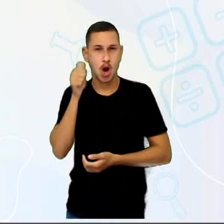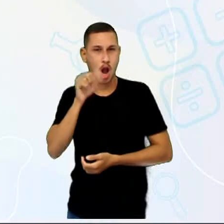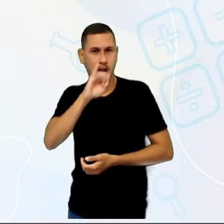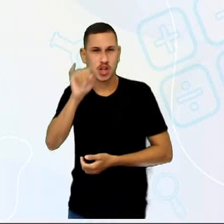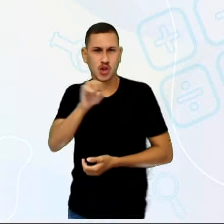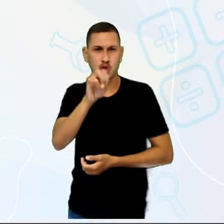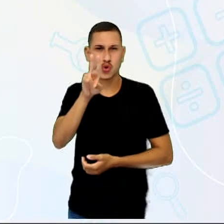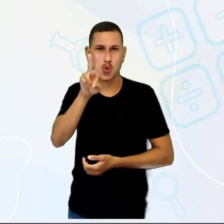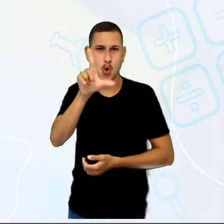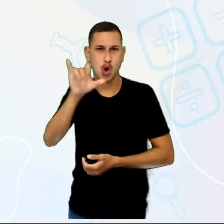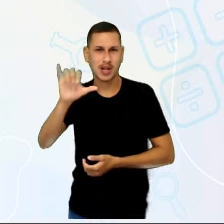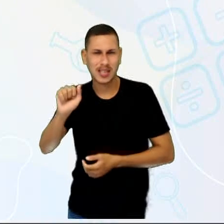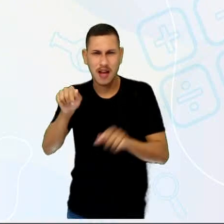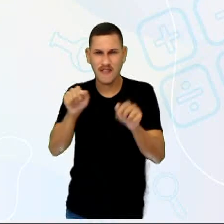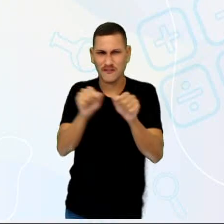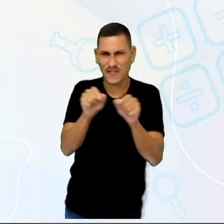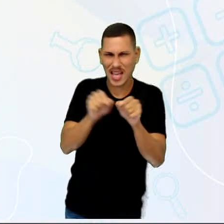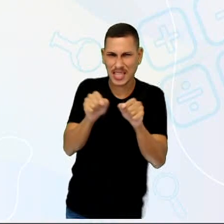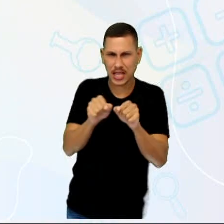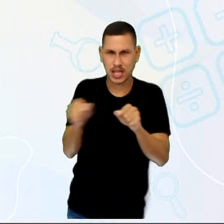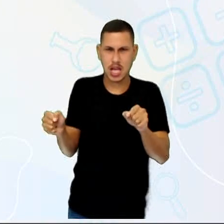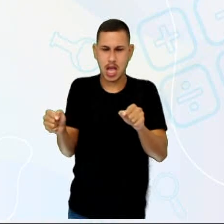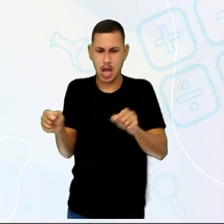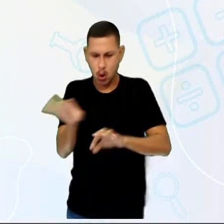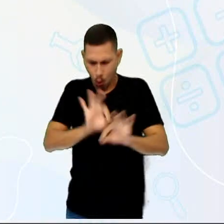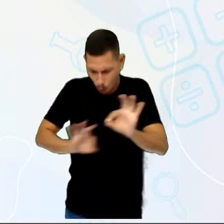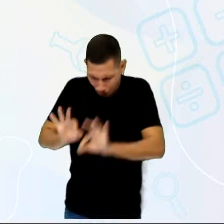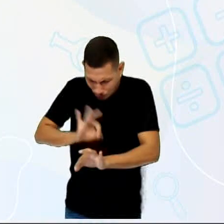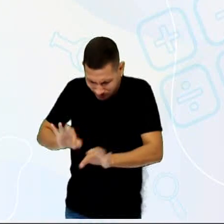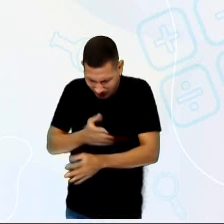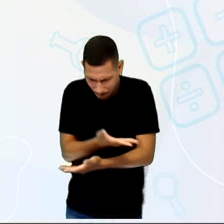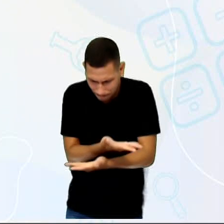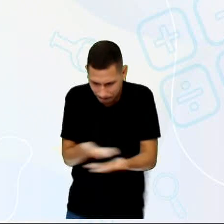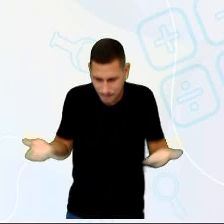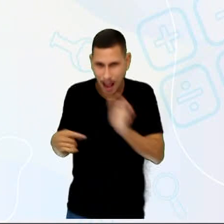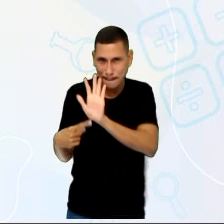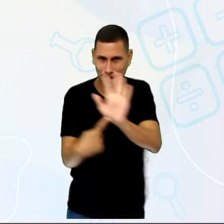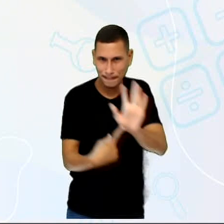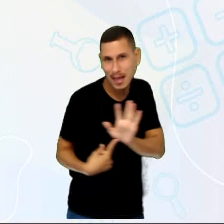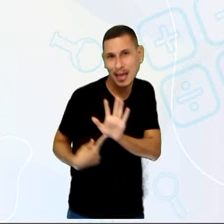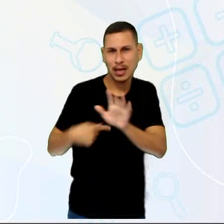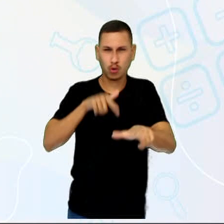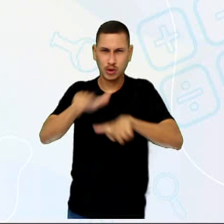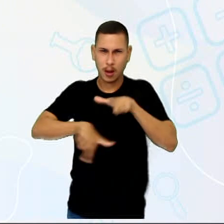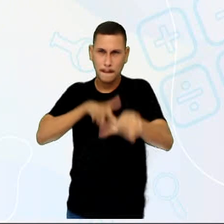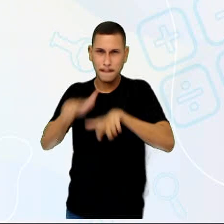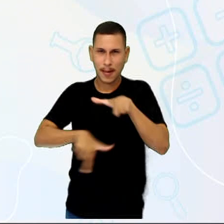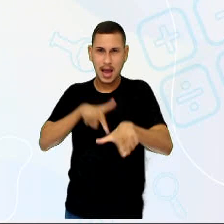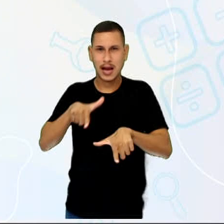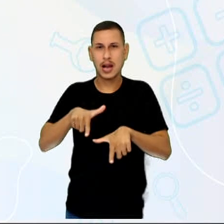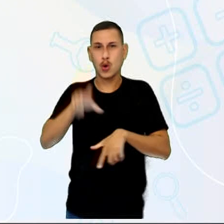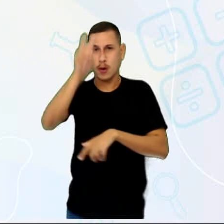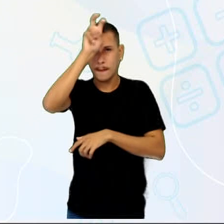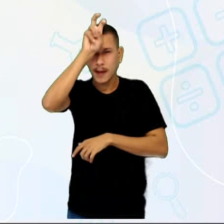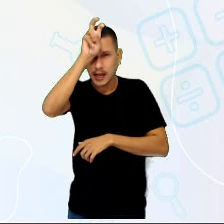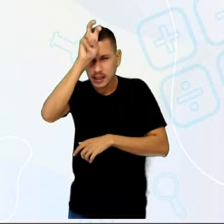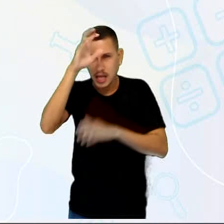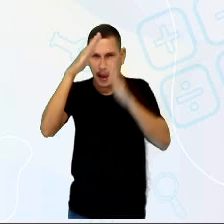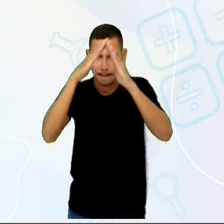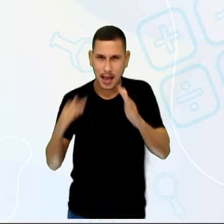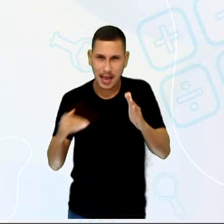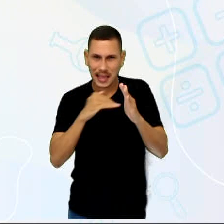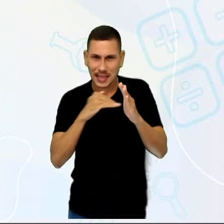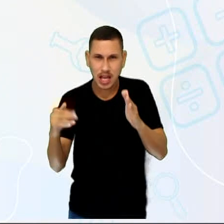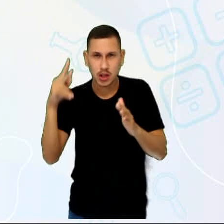uma reprodução em maquete de uma das pirâmides do Egito para apresentar seu trabalho de história. De quantos polígonos ela